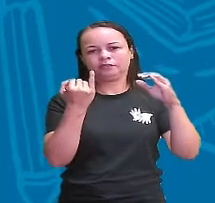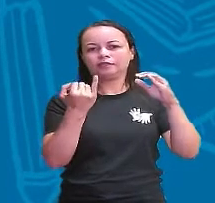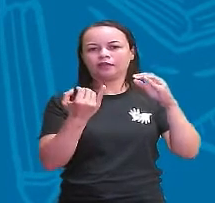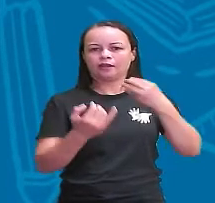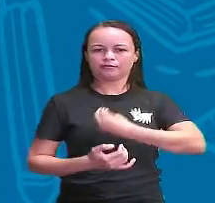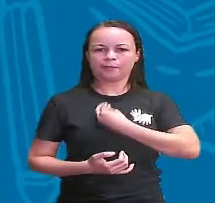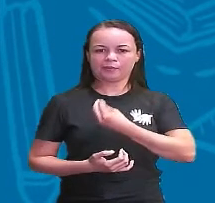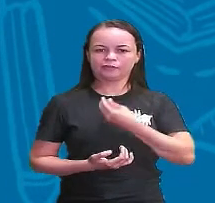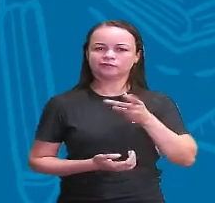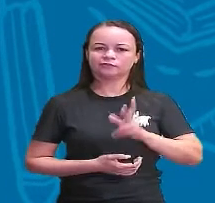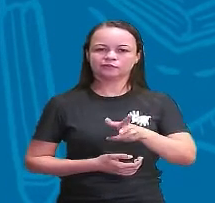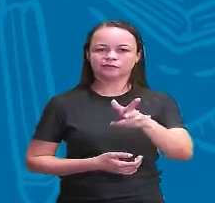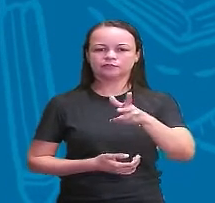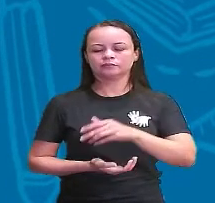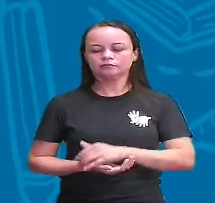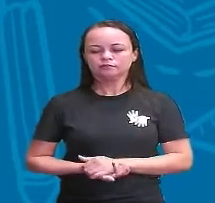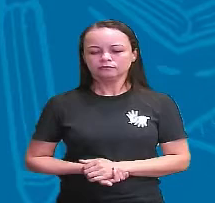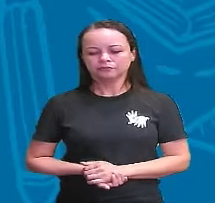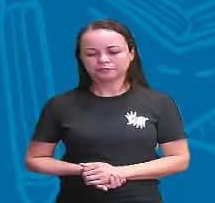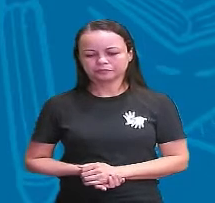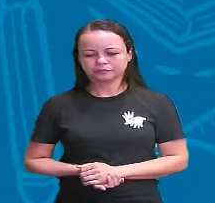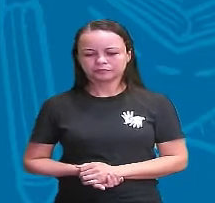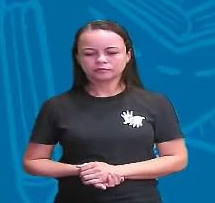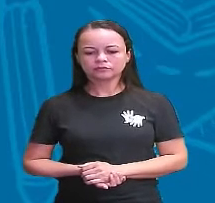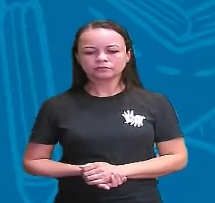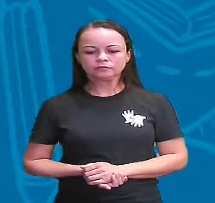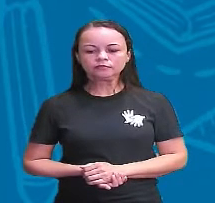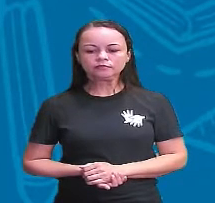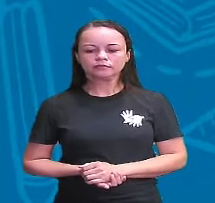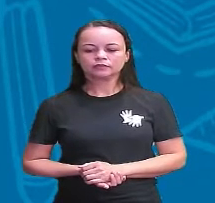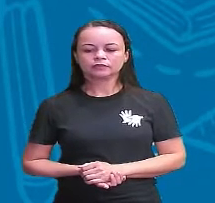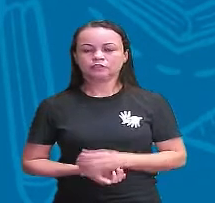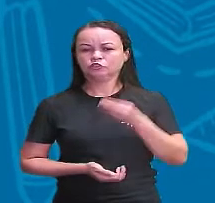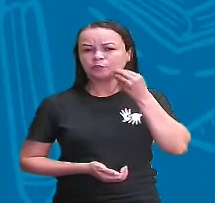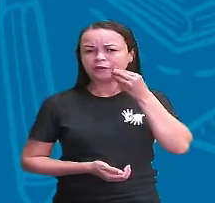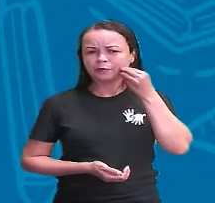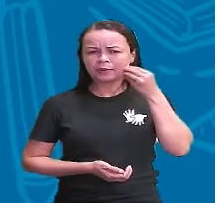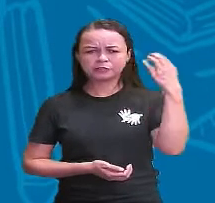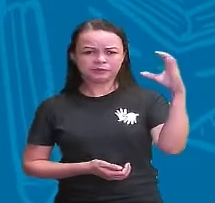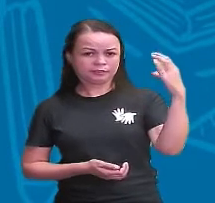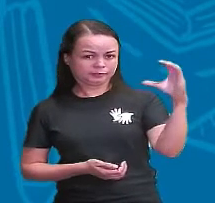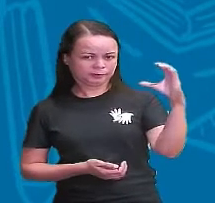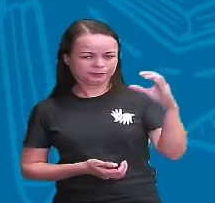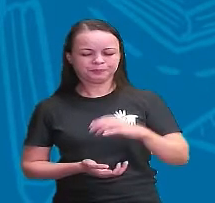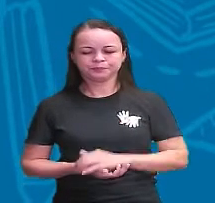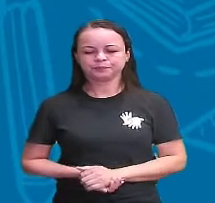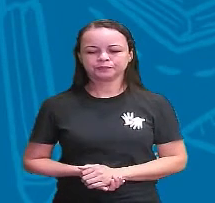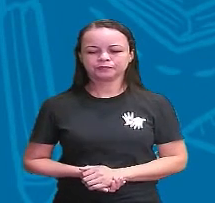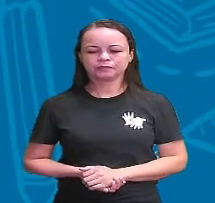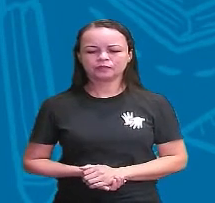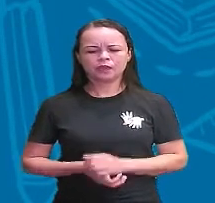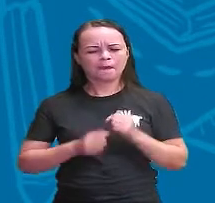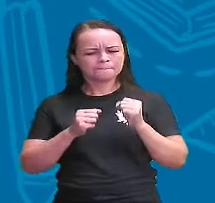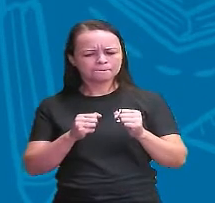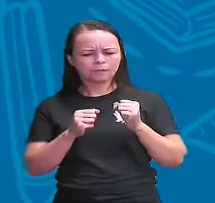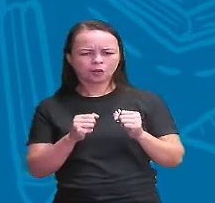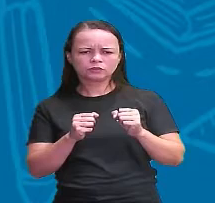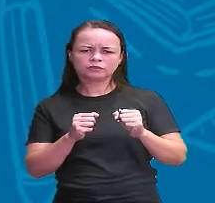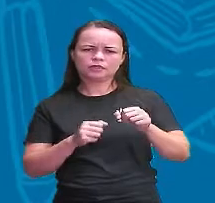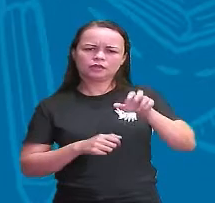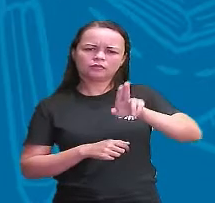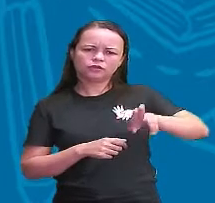certo? Em ciência, os experimentos, letra A, só podem ser realizados